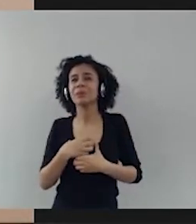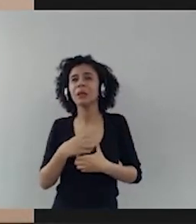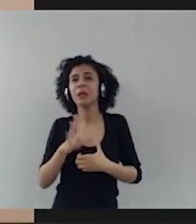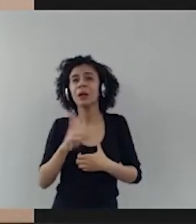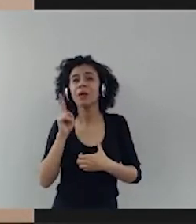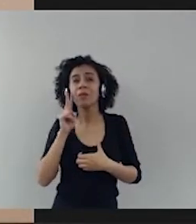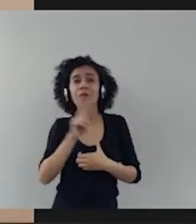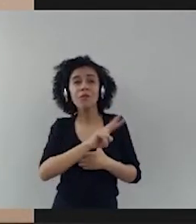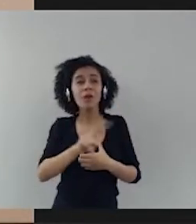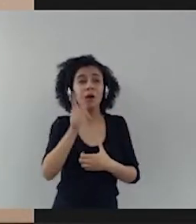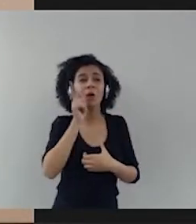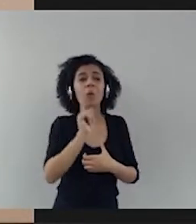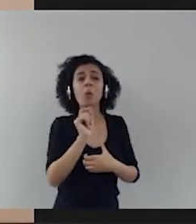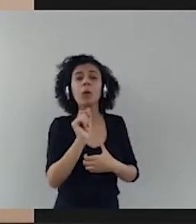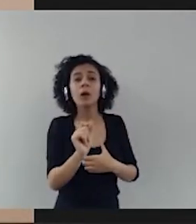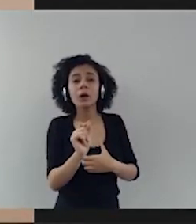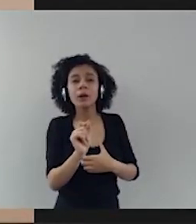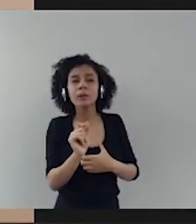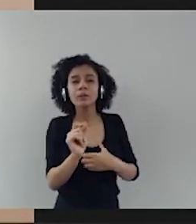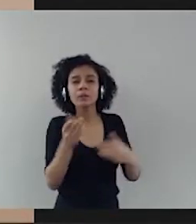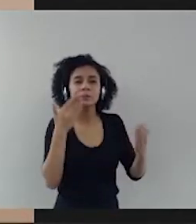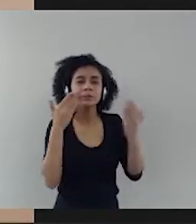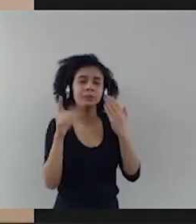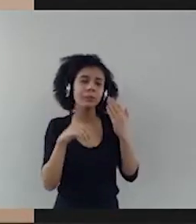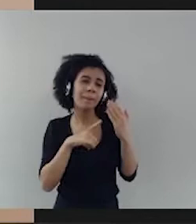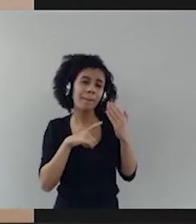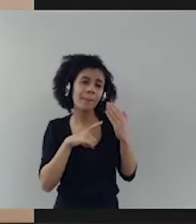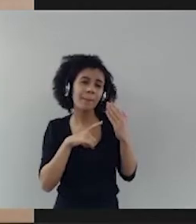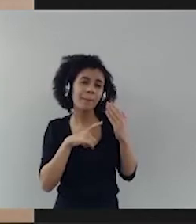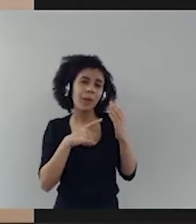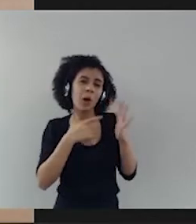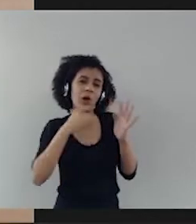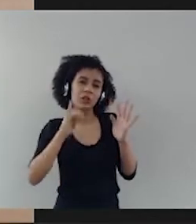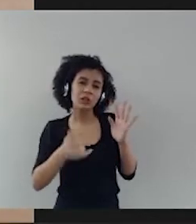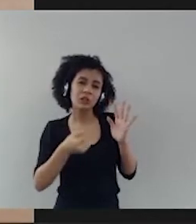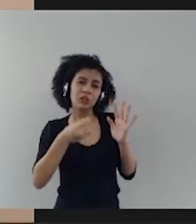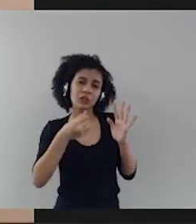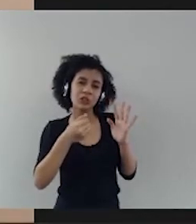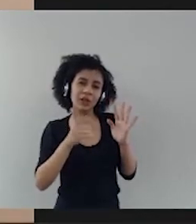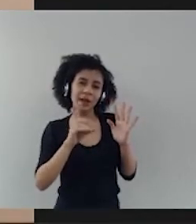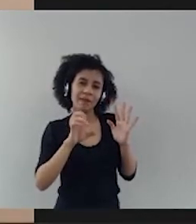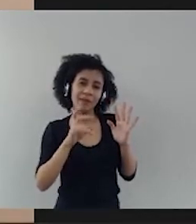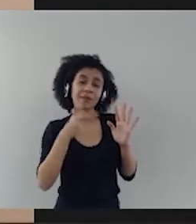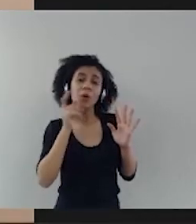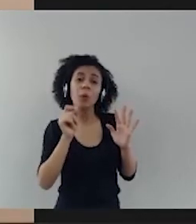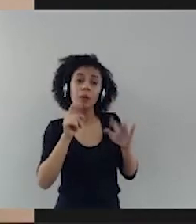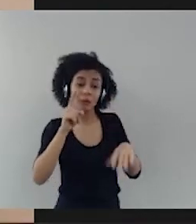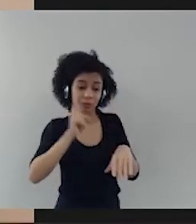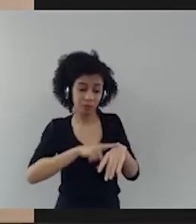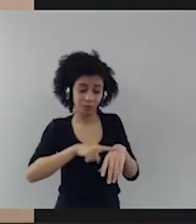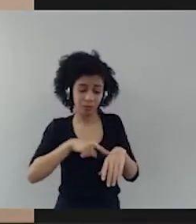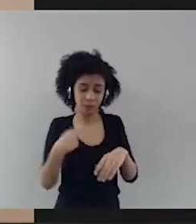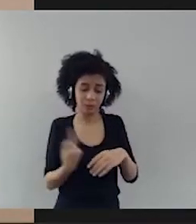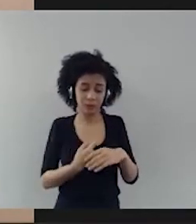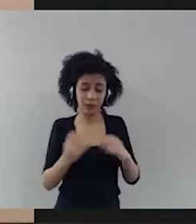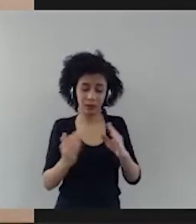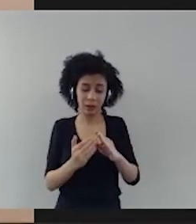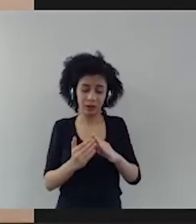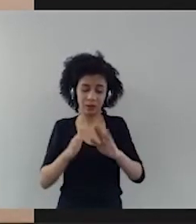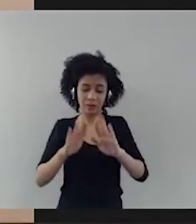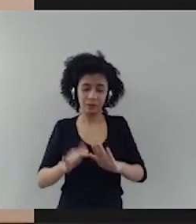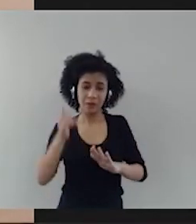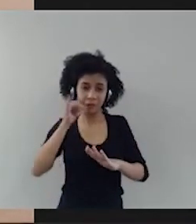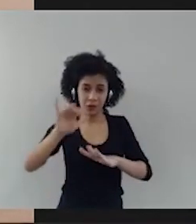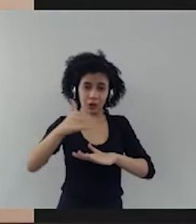por exemplo, como uma pincelada que o Dr. Jader trouxe agora há pouco, que nesse isolamento social,